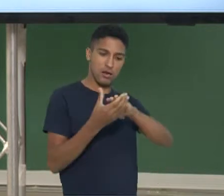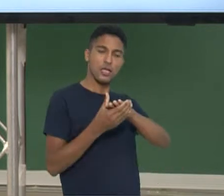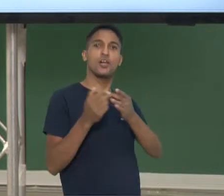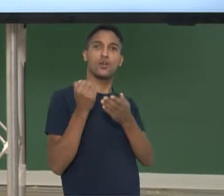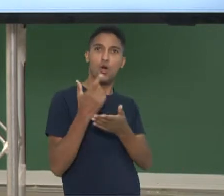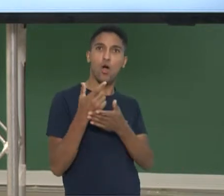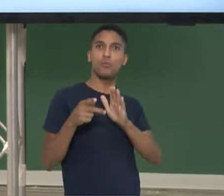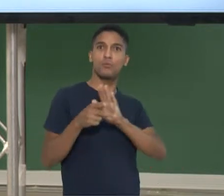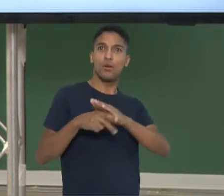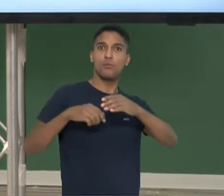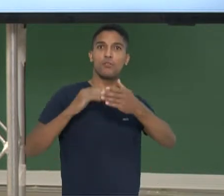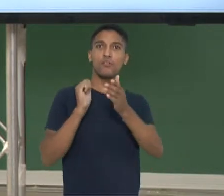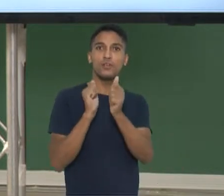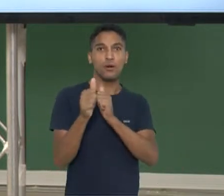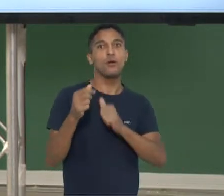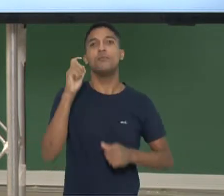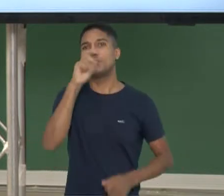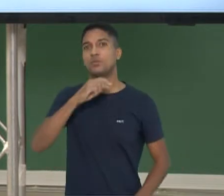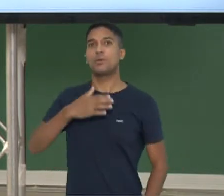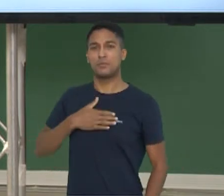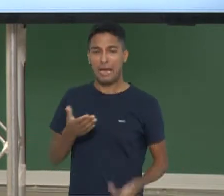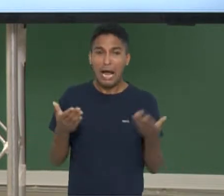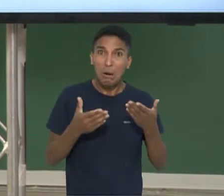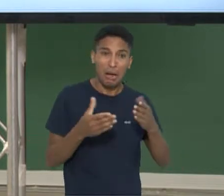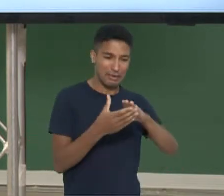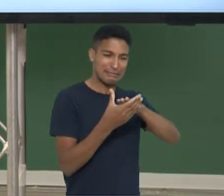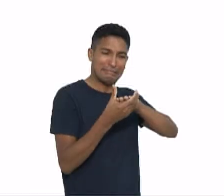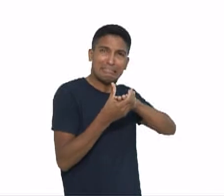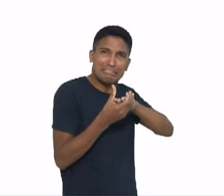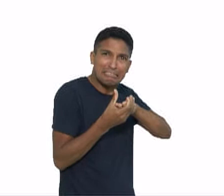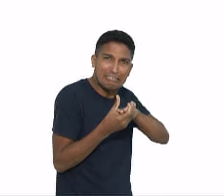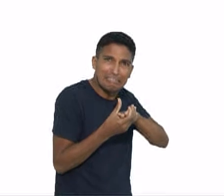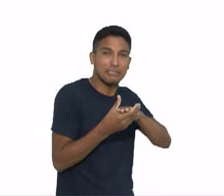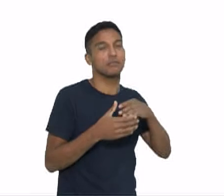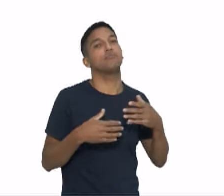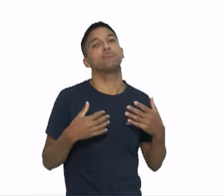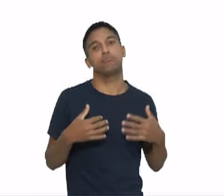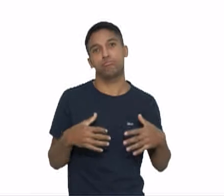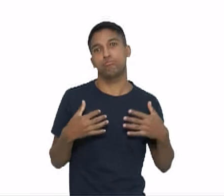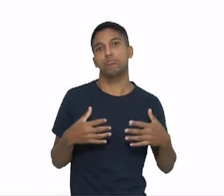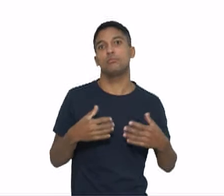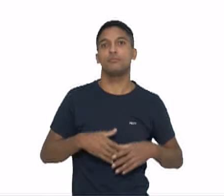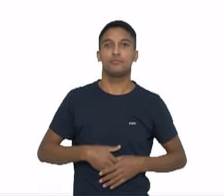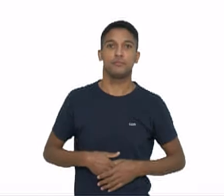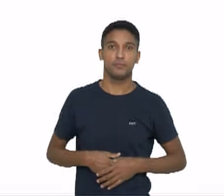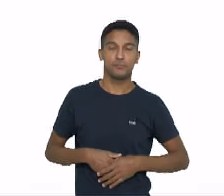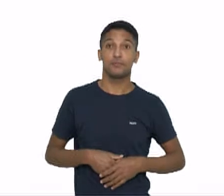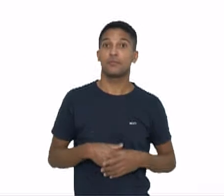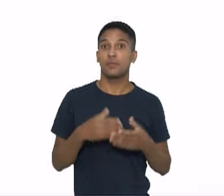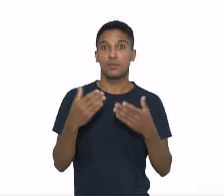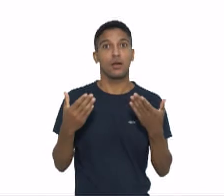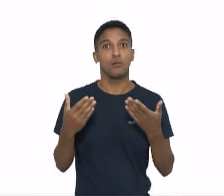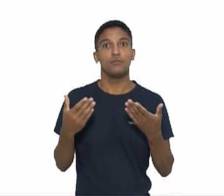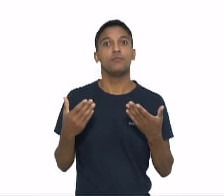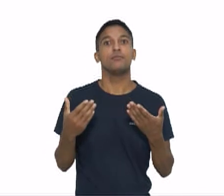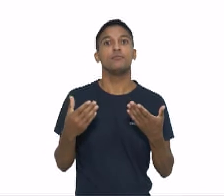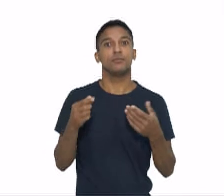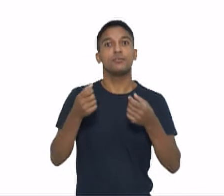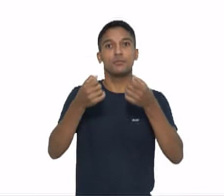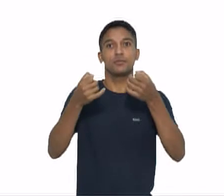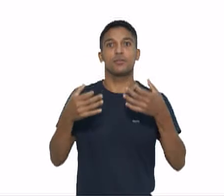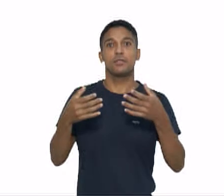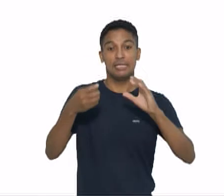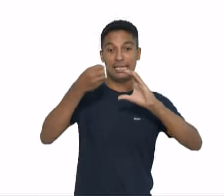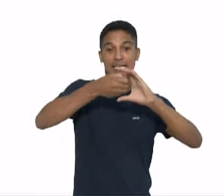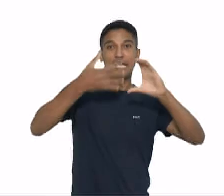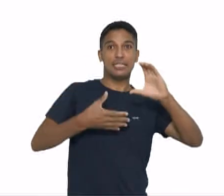ele e esses sapatos apertam. Se agarram bem em baldosa e em cimento. Então ele disse que as